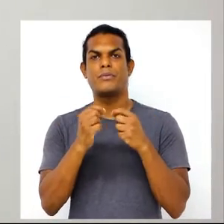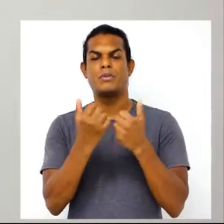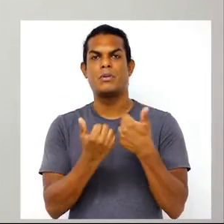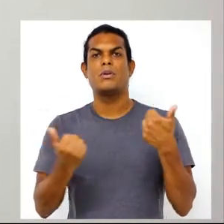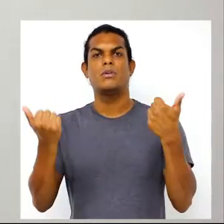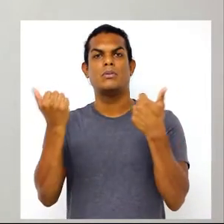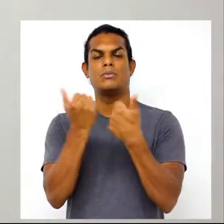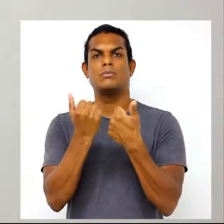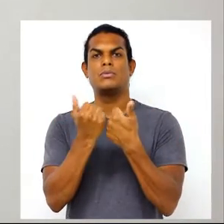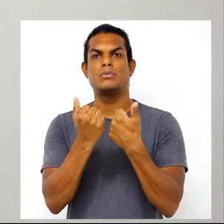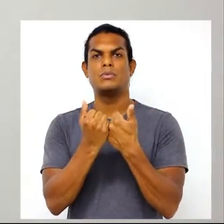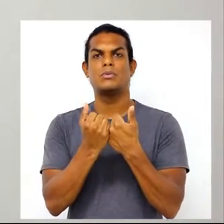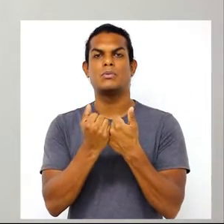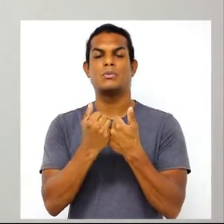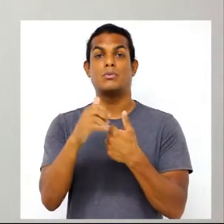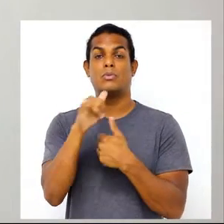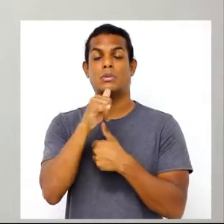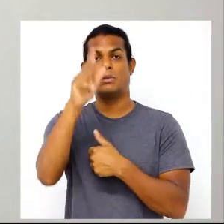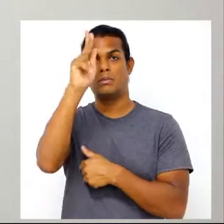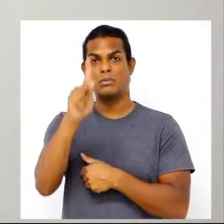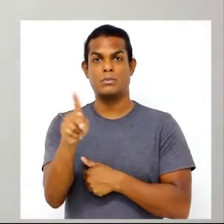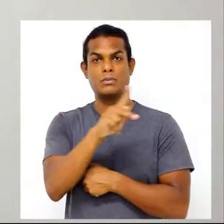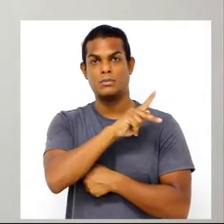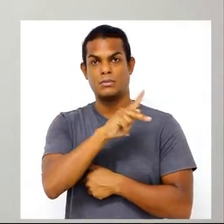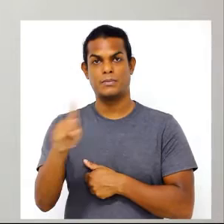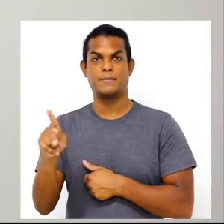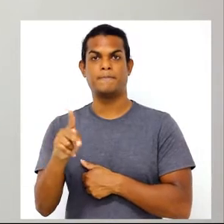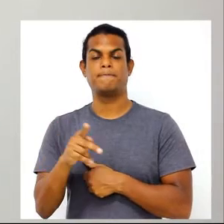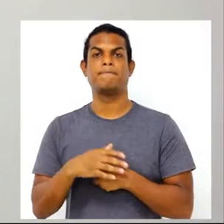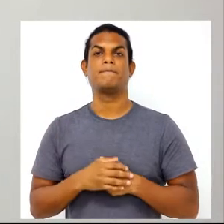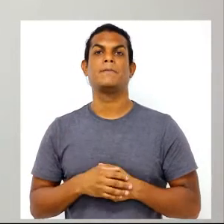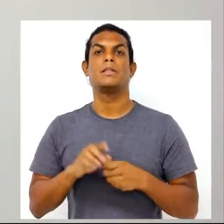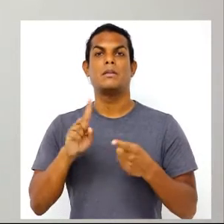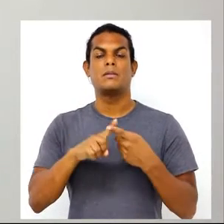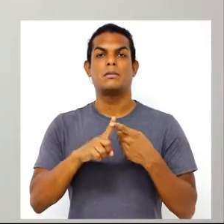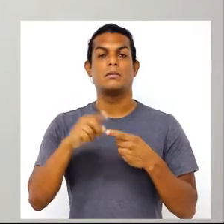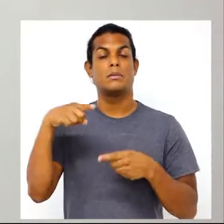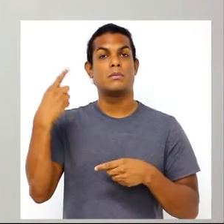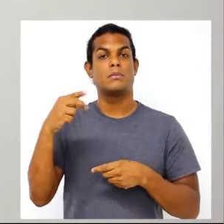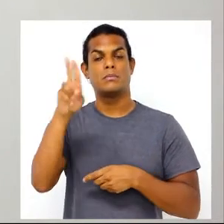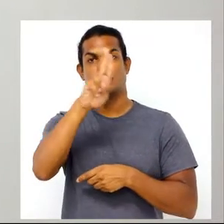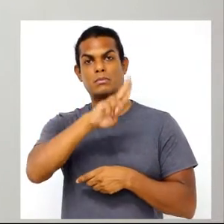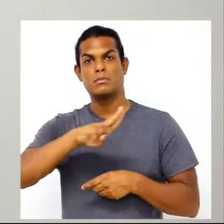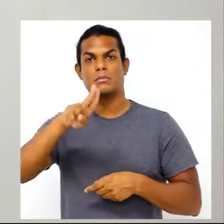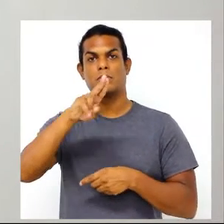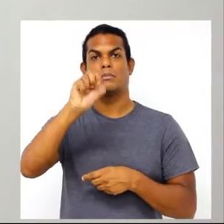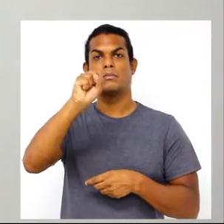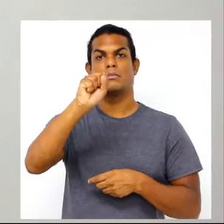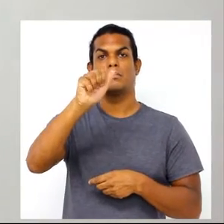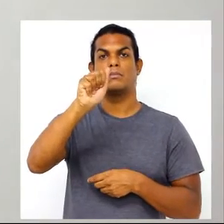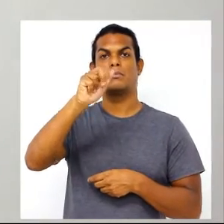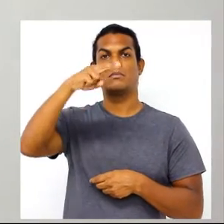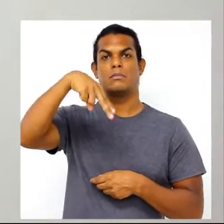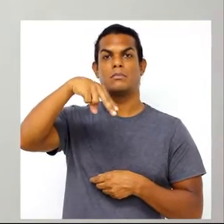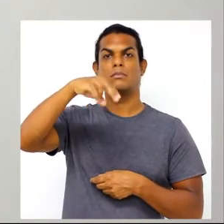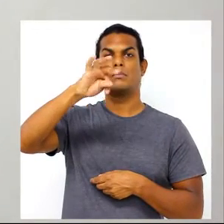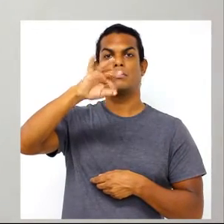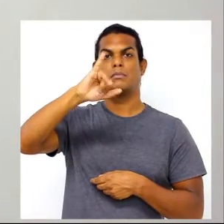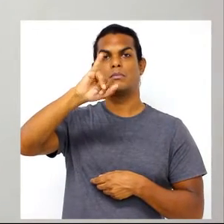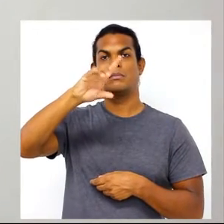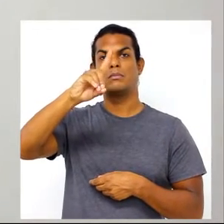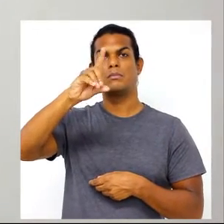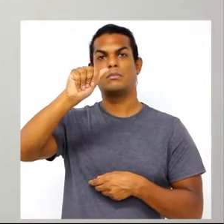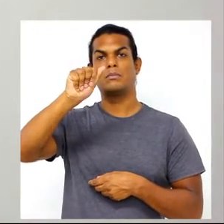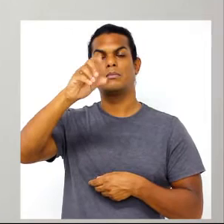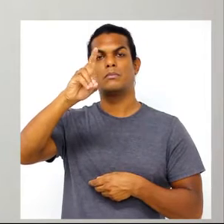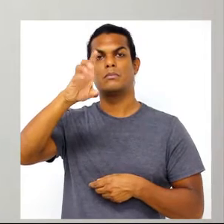feito do João Paulo II e depois ele foi colocado por Sua Santidade. Então isso aí também é um tipo